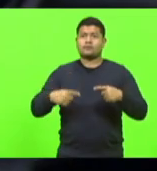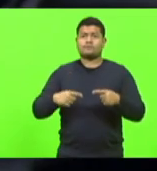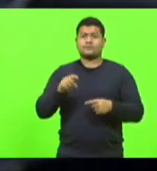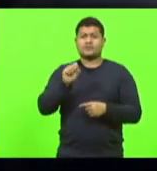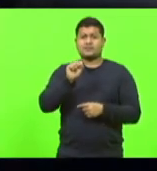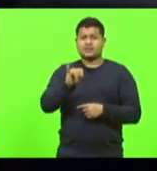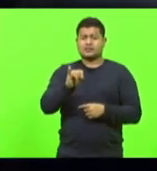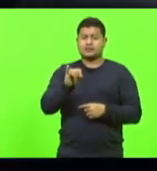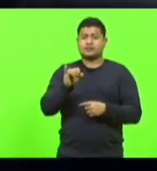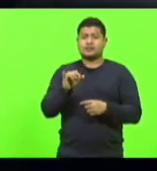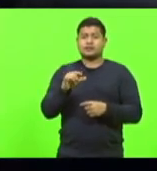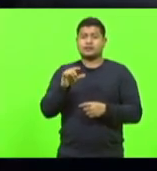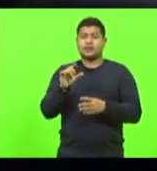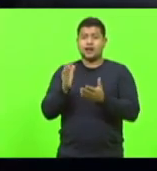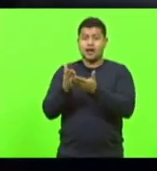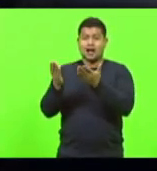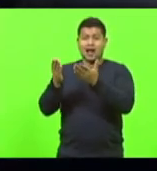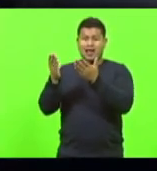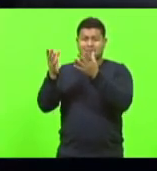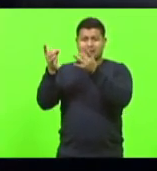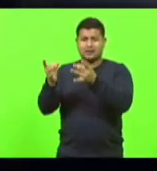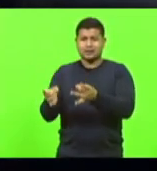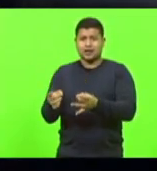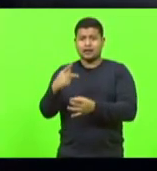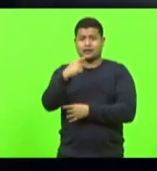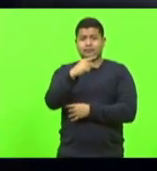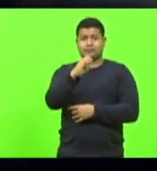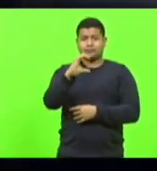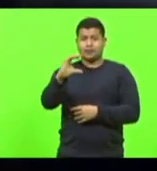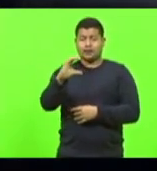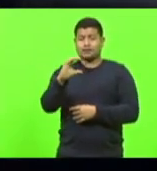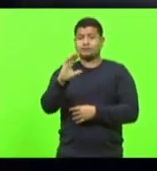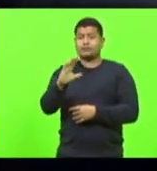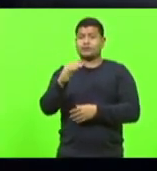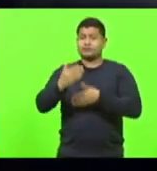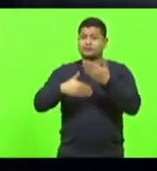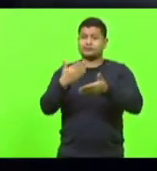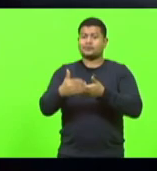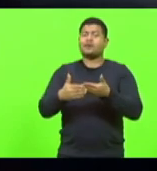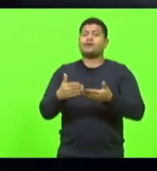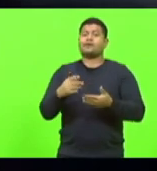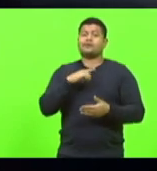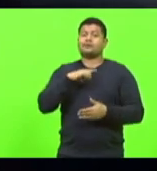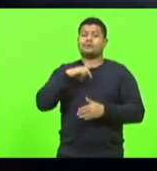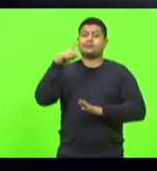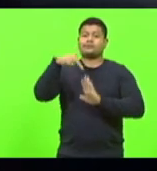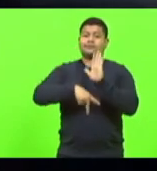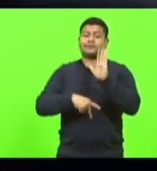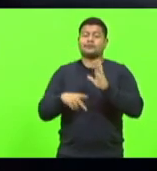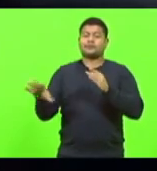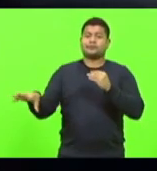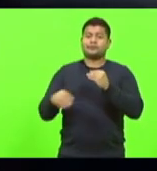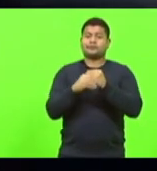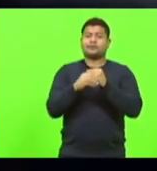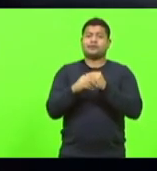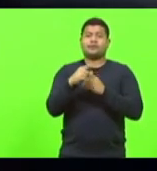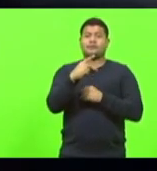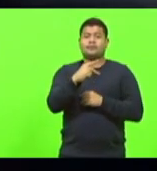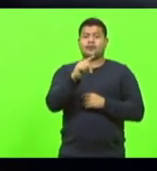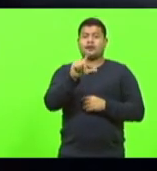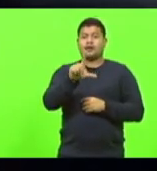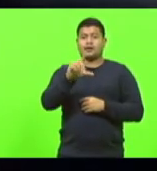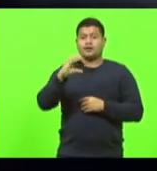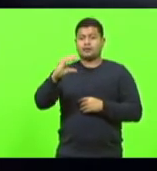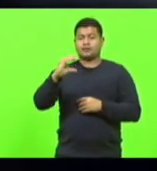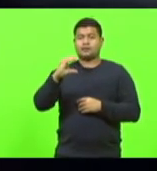na PEC mas naquilo que essa PEC vai gerar que é a depois o projeto de emenda complementar que nós